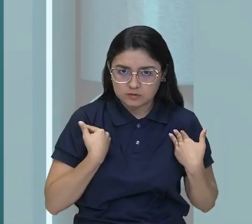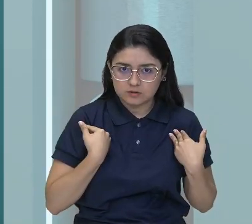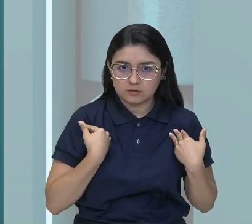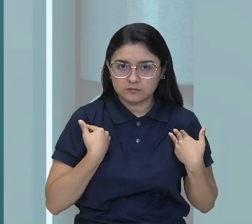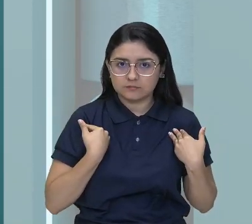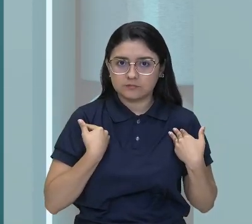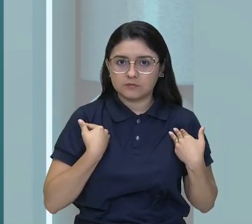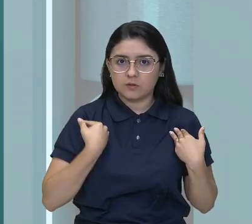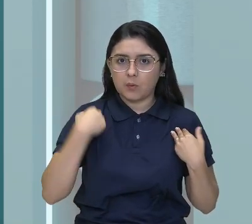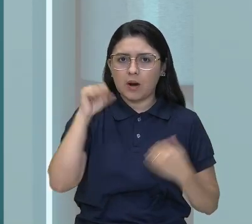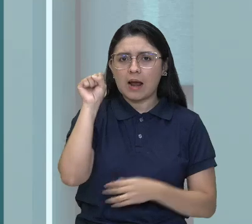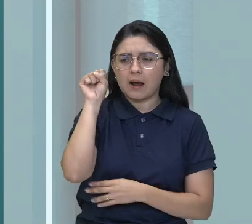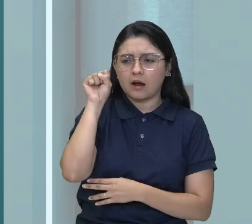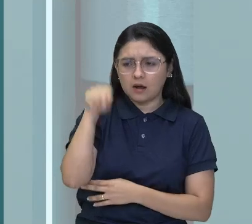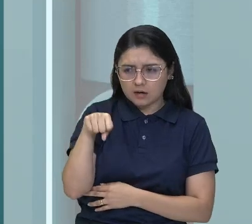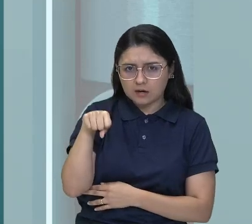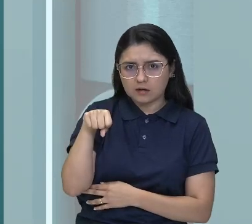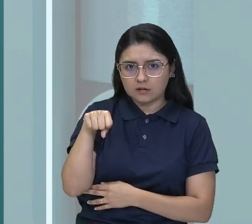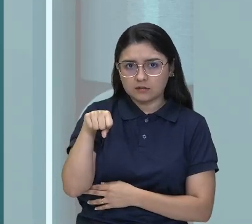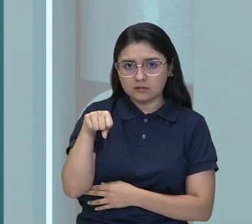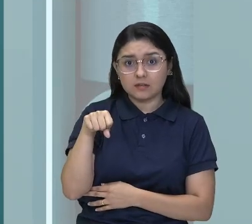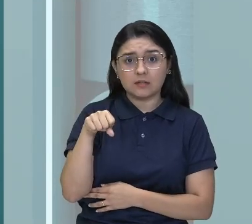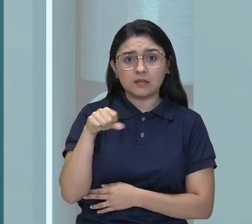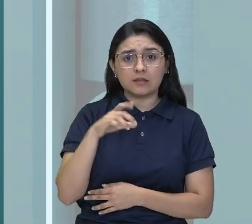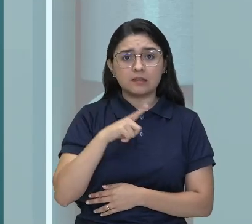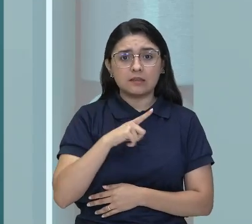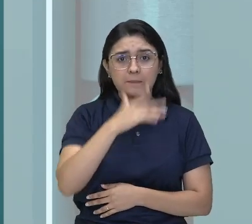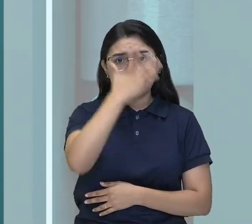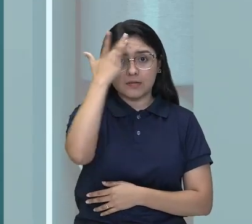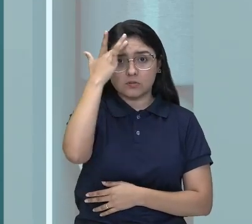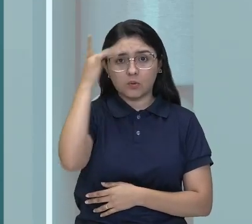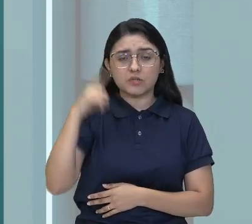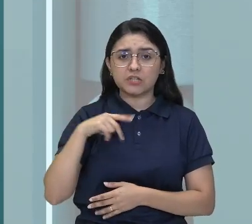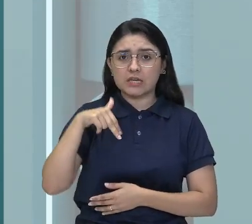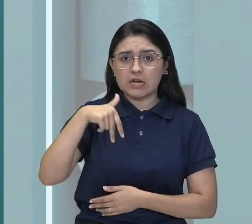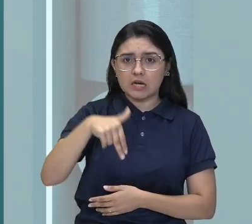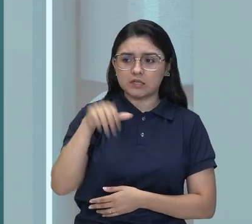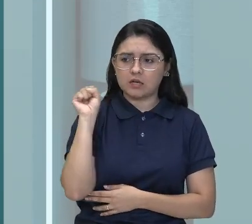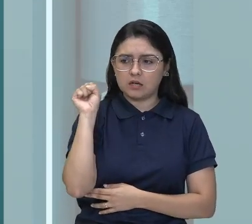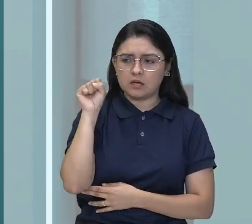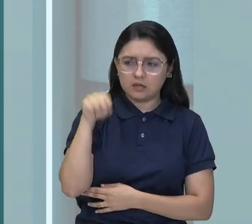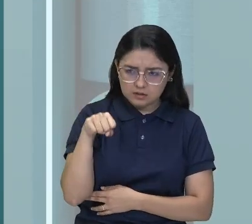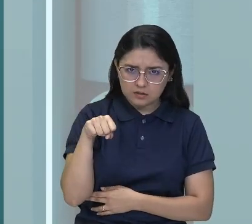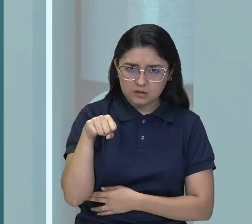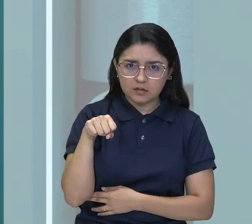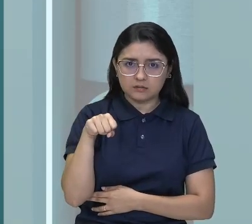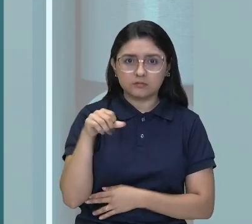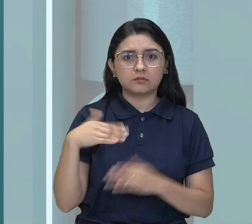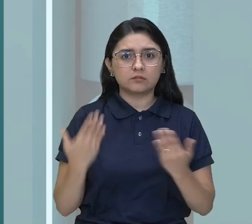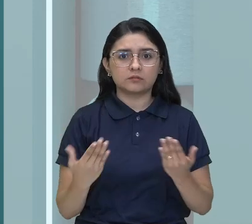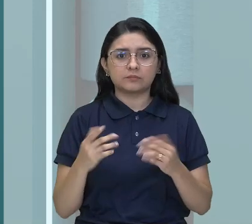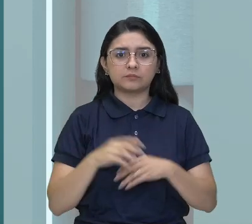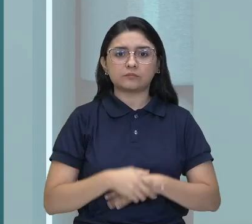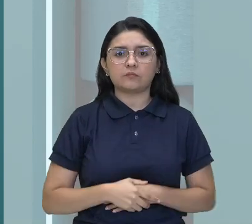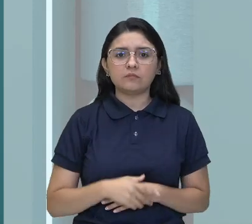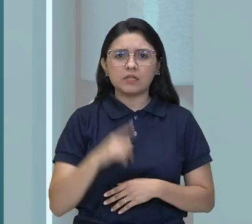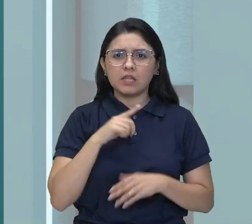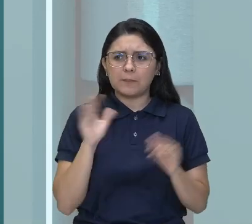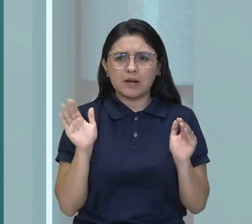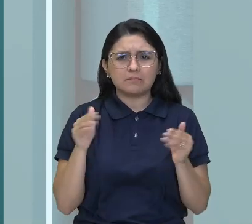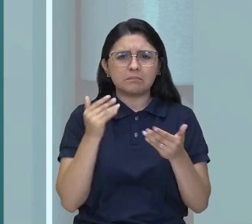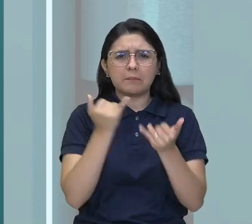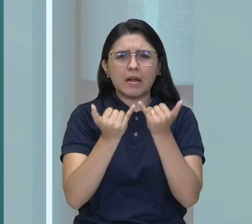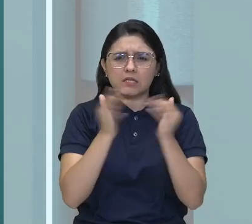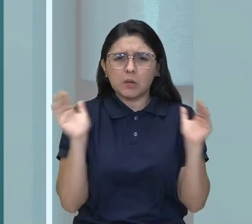vai falar hoje, tem pessoas que andam assim. Isso aqui é uma forma de dizer, sabe, sou uma ostra, eu estou fechada